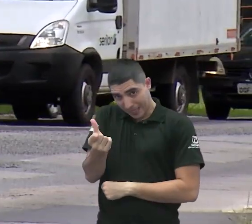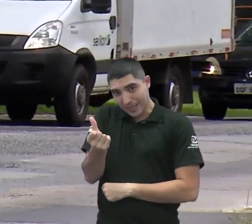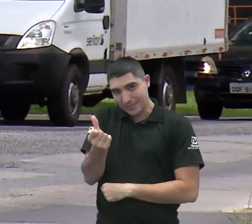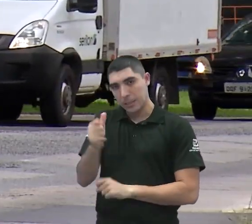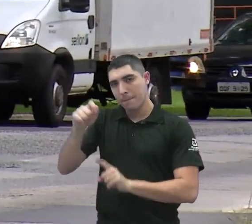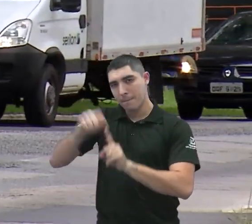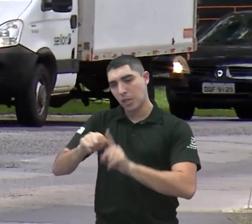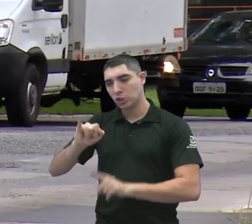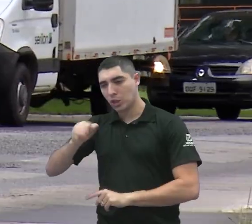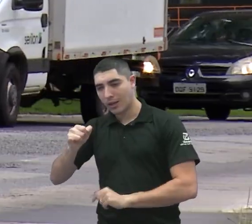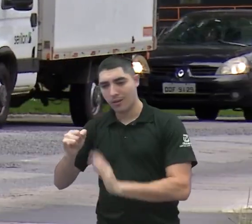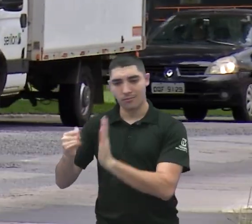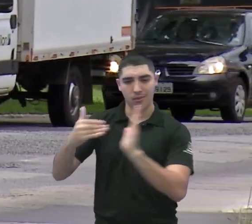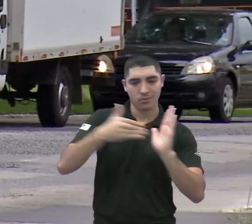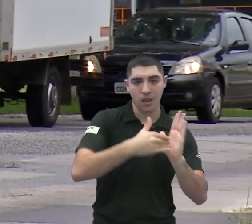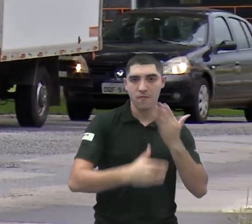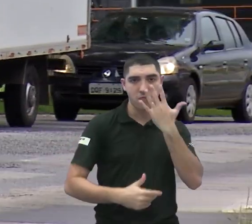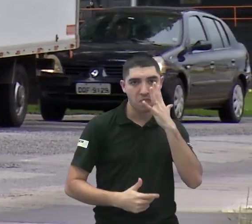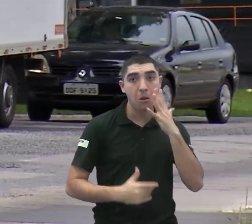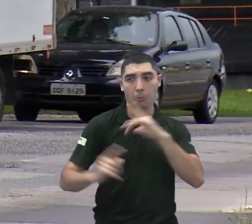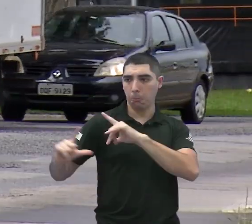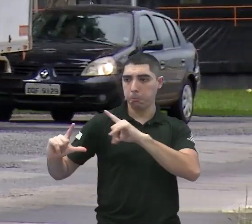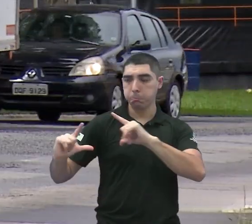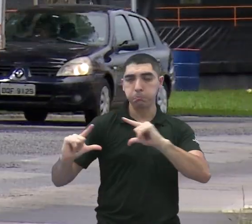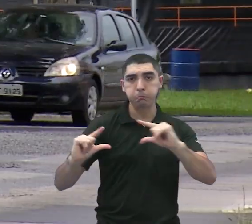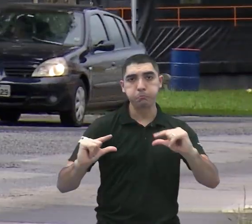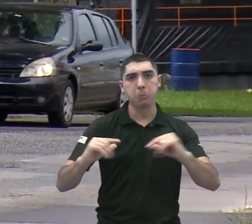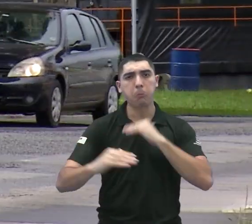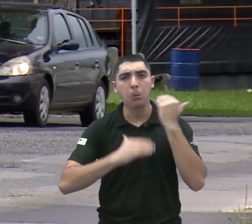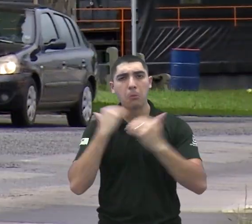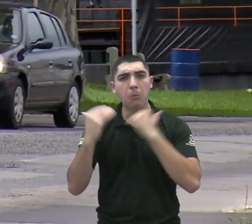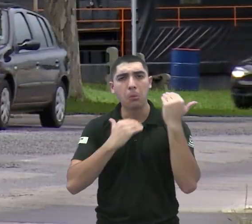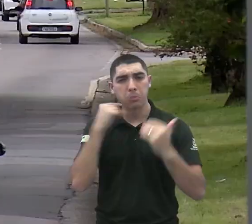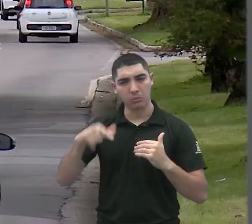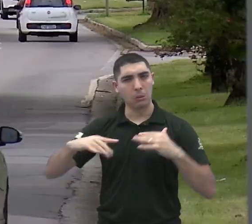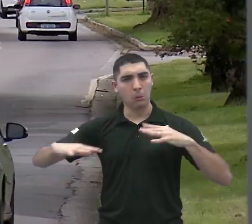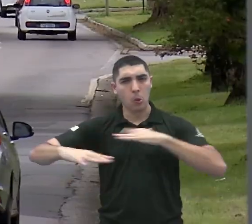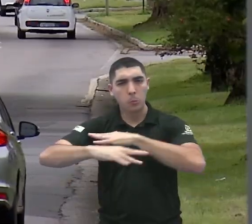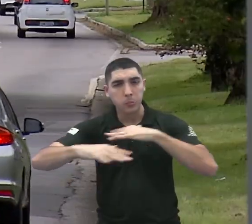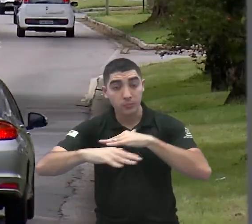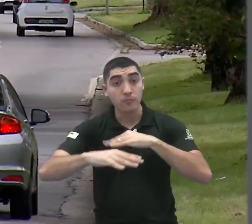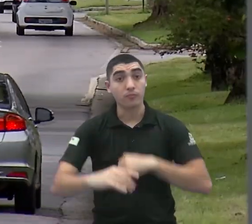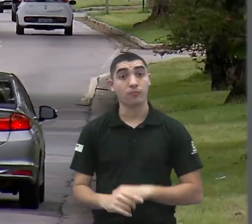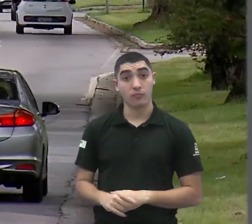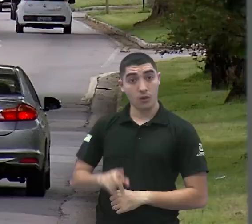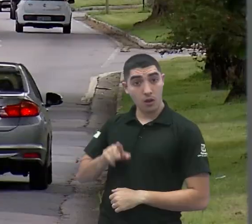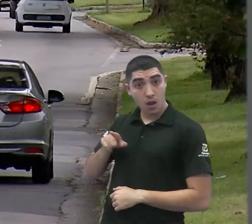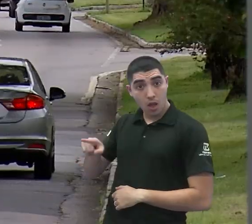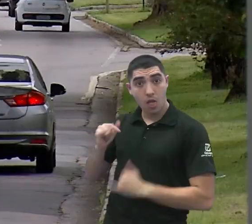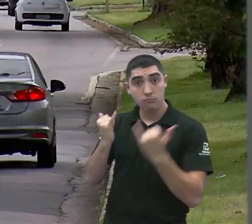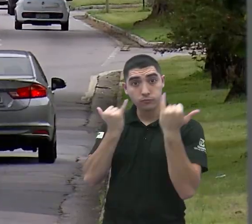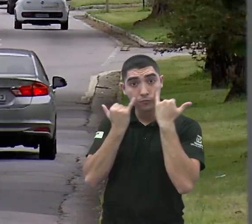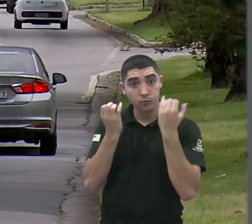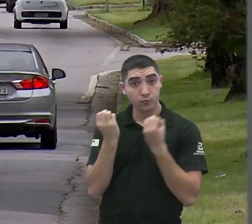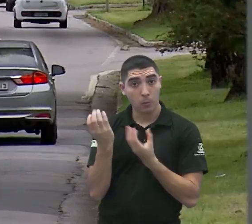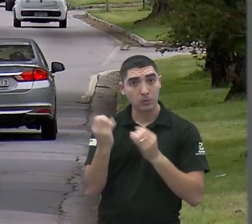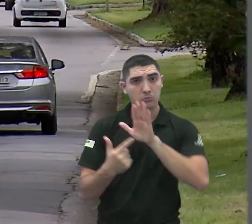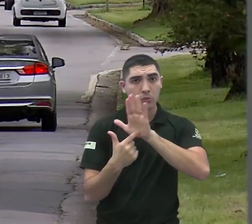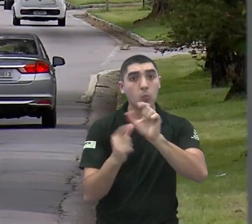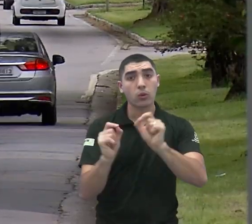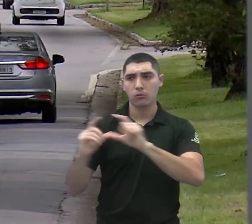primeiro bimestre de 2026 com dado positivo na mobilidade. Segundo o Infociga, o número de mortes em